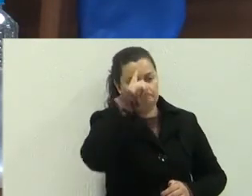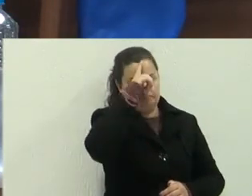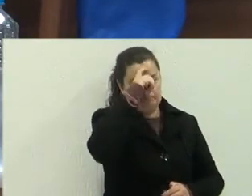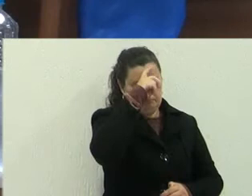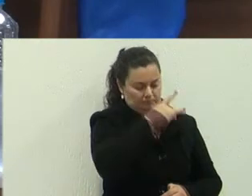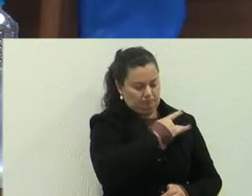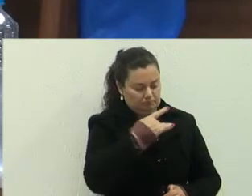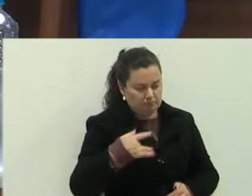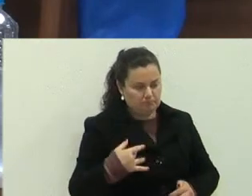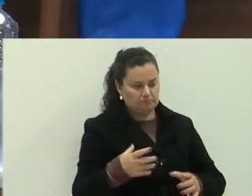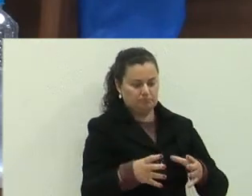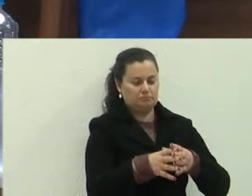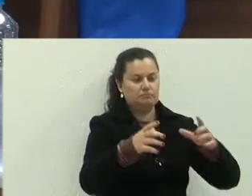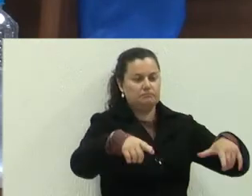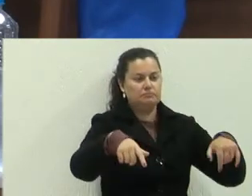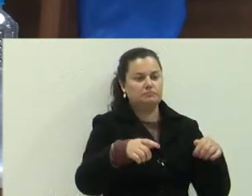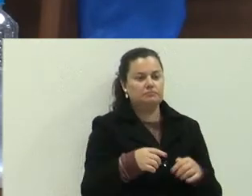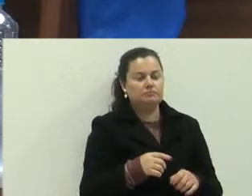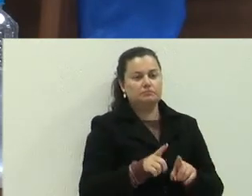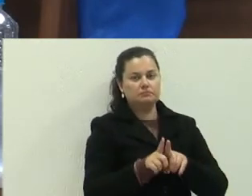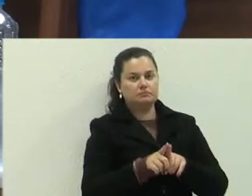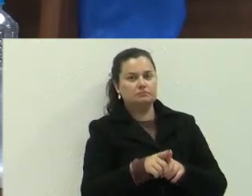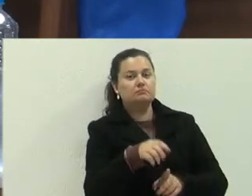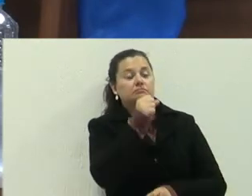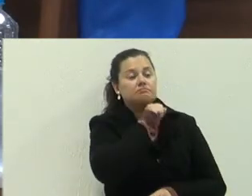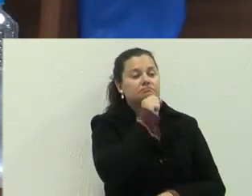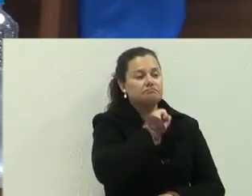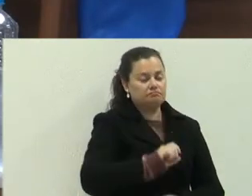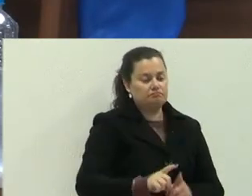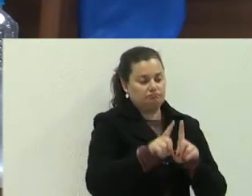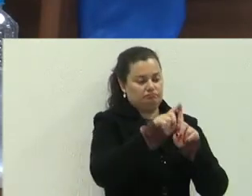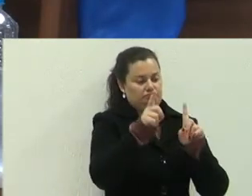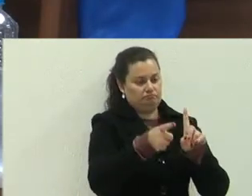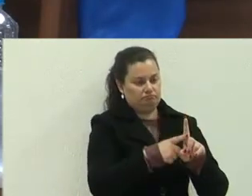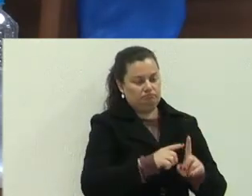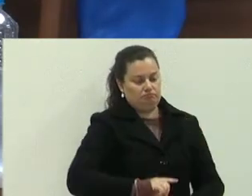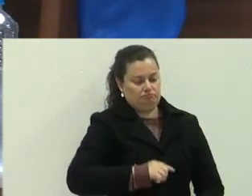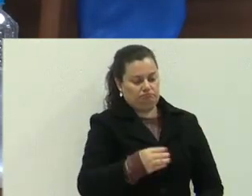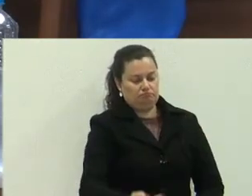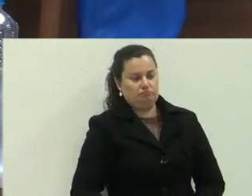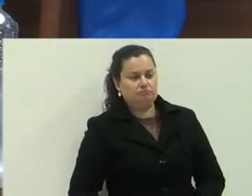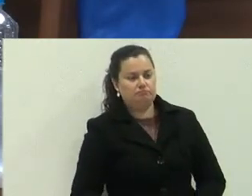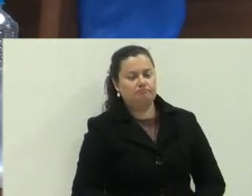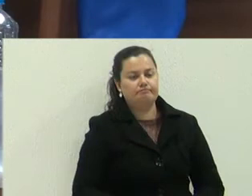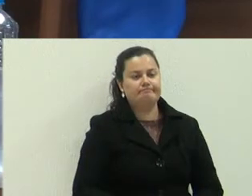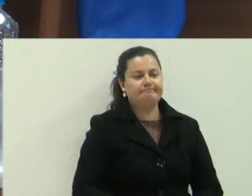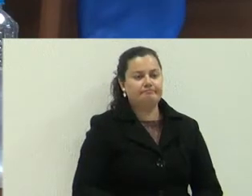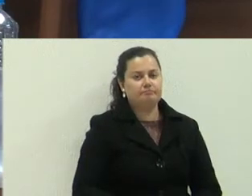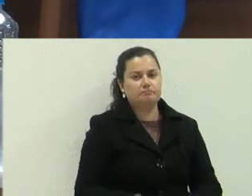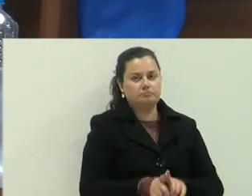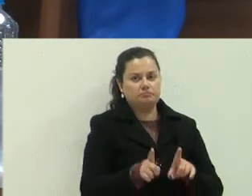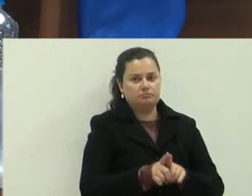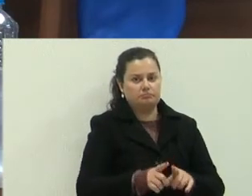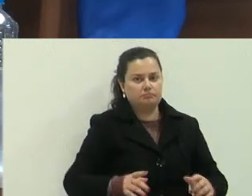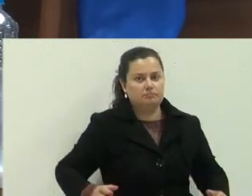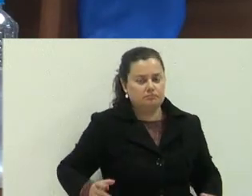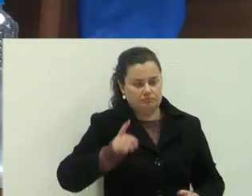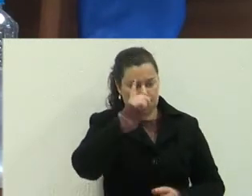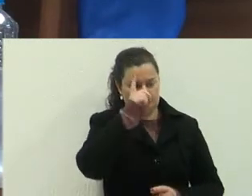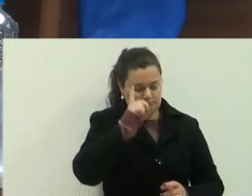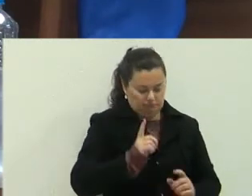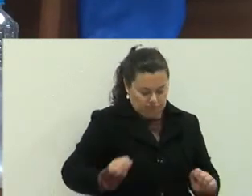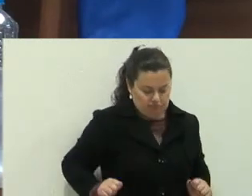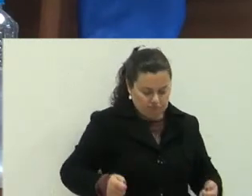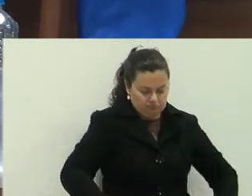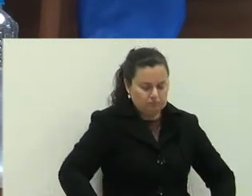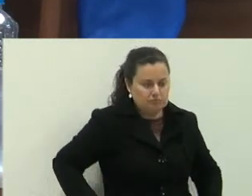atendimento preferencial aos idosos, gestantes, lactantes, pessoas portadoras de deficiência